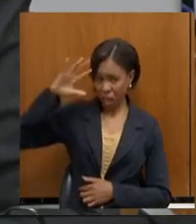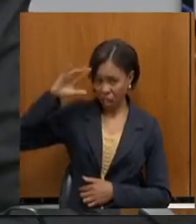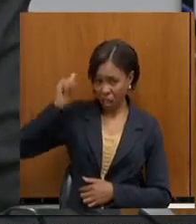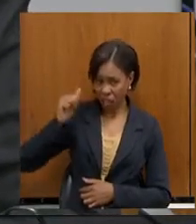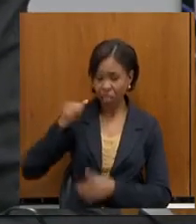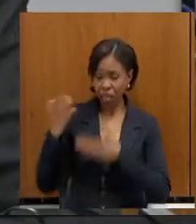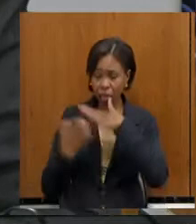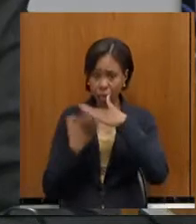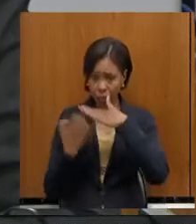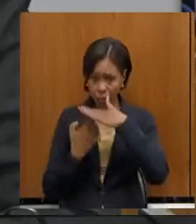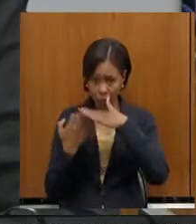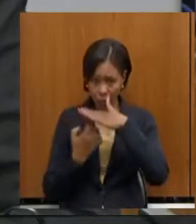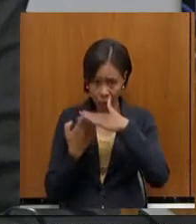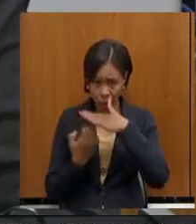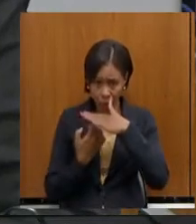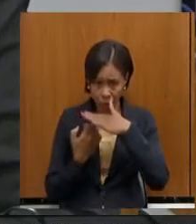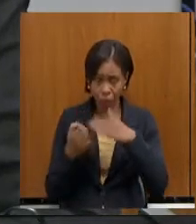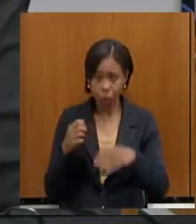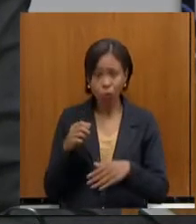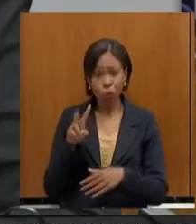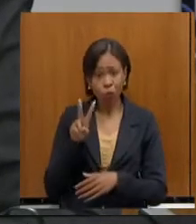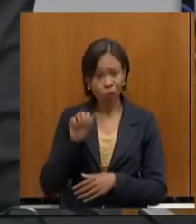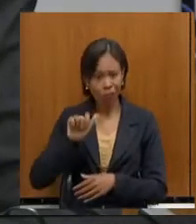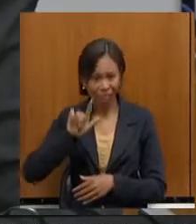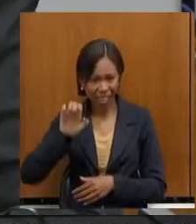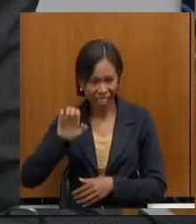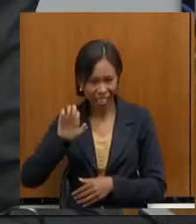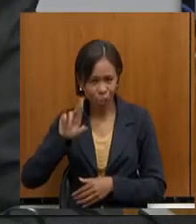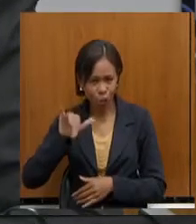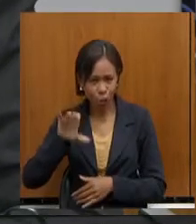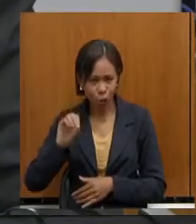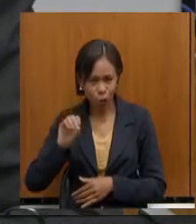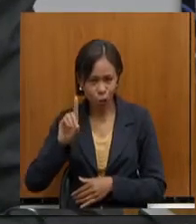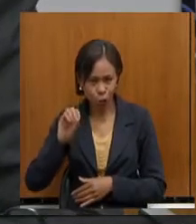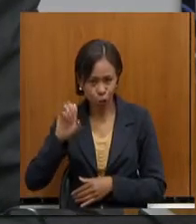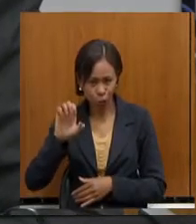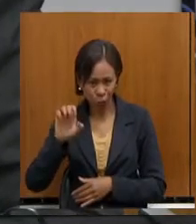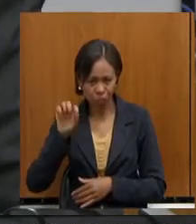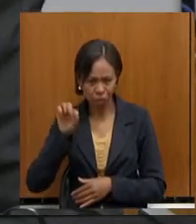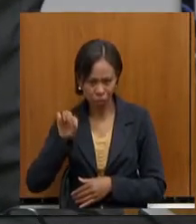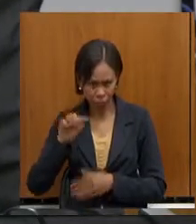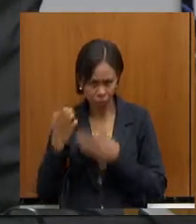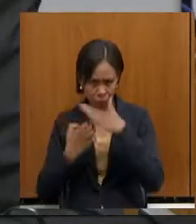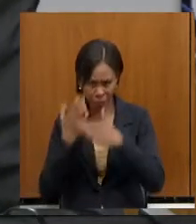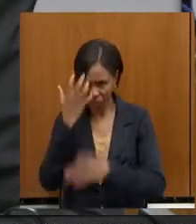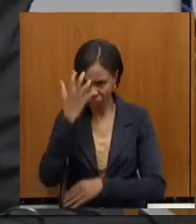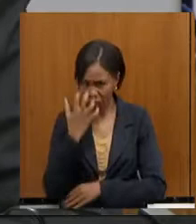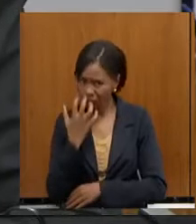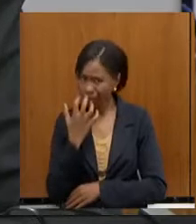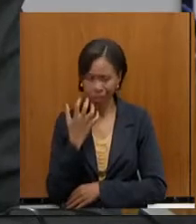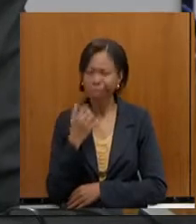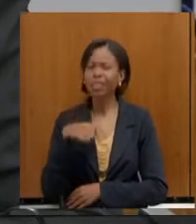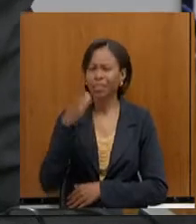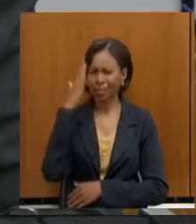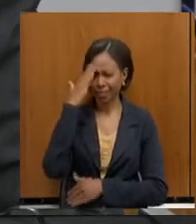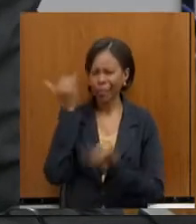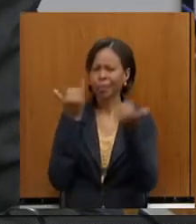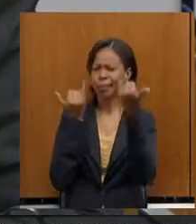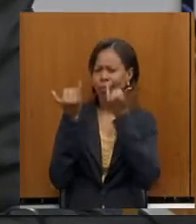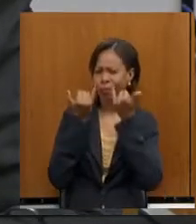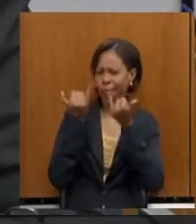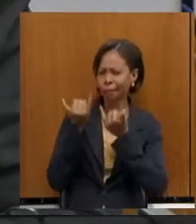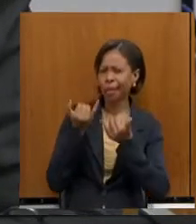tem seriedade para lidar com as suas coisas né Nós temos a informação tem executivos da renova ganhando milhões